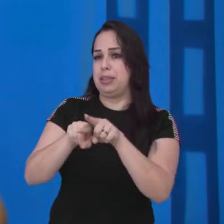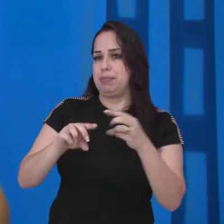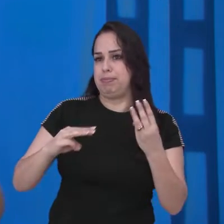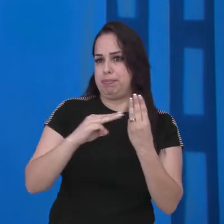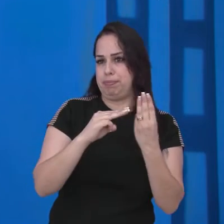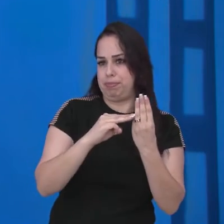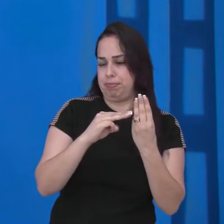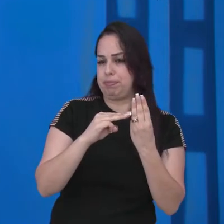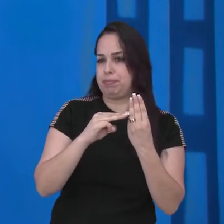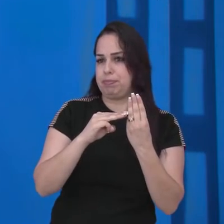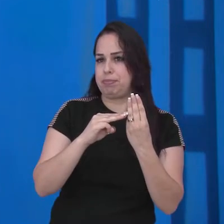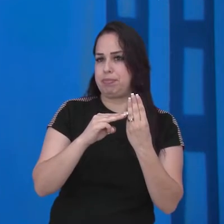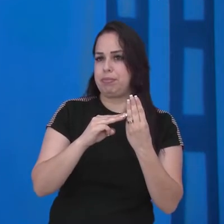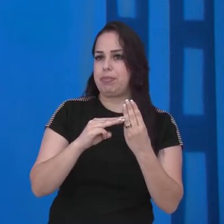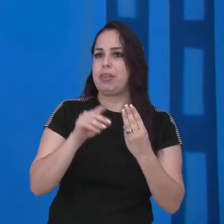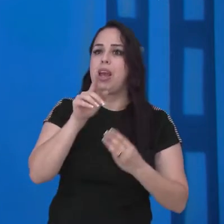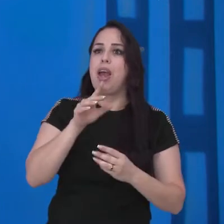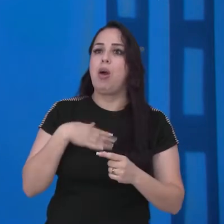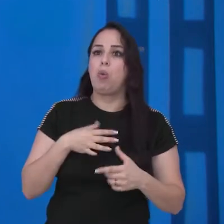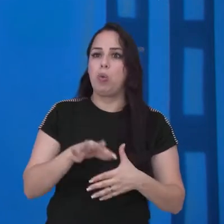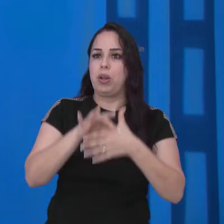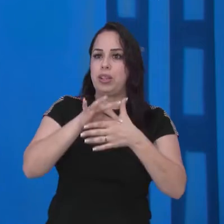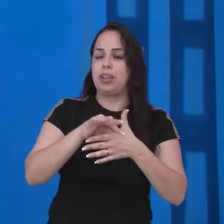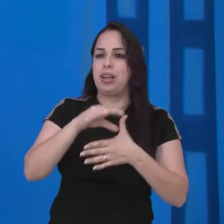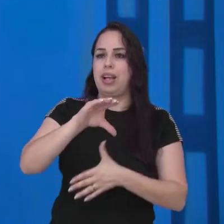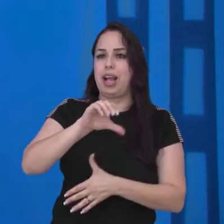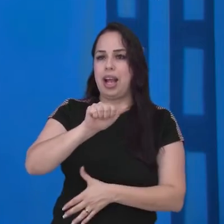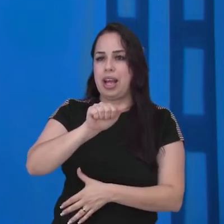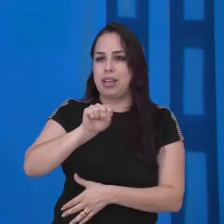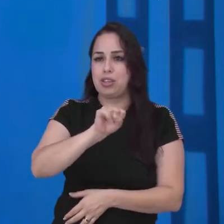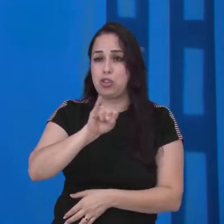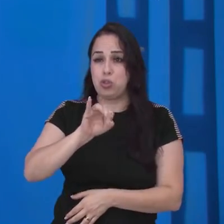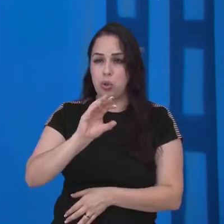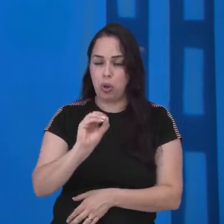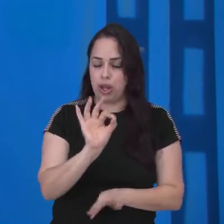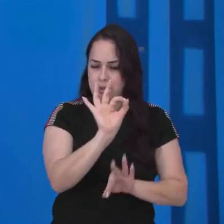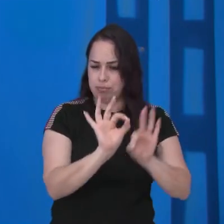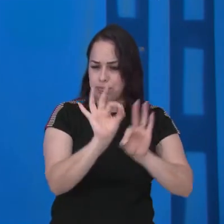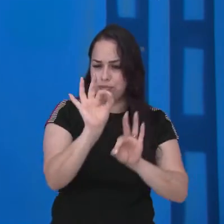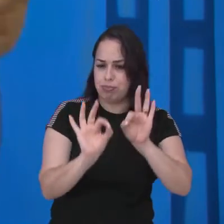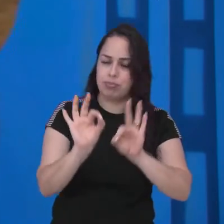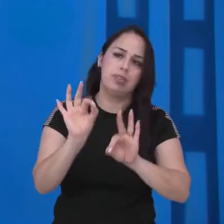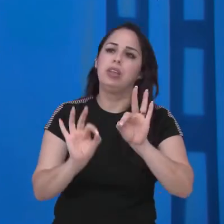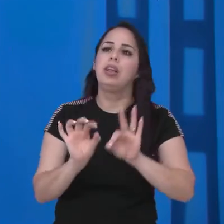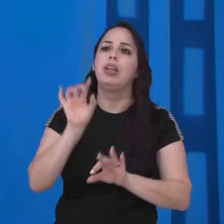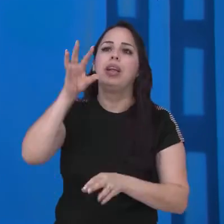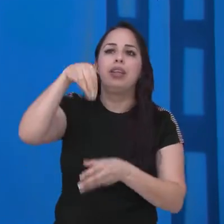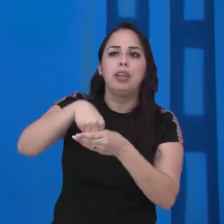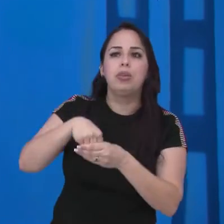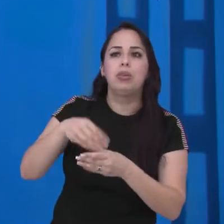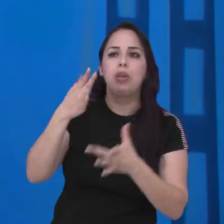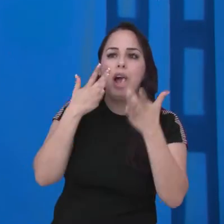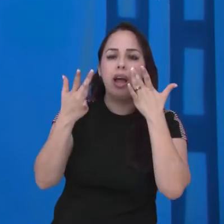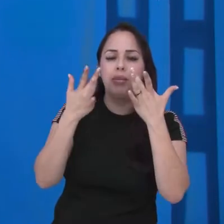Rony, né? Do Zona Sul MC que organiza. Ela acontece uma vez por mês e acontece no